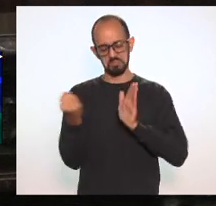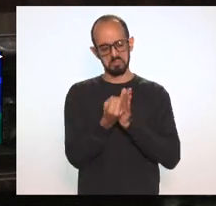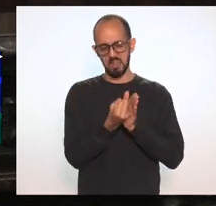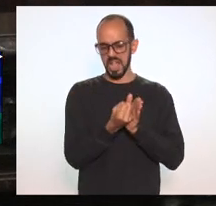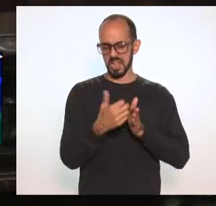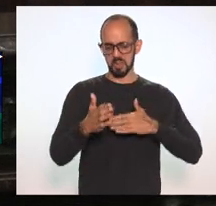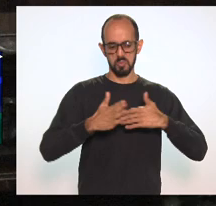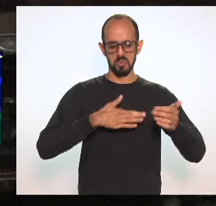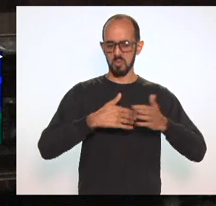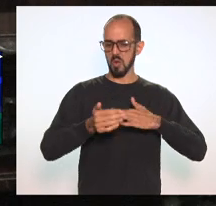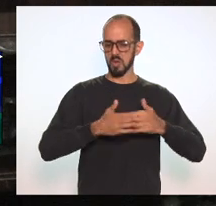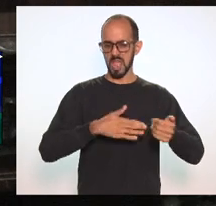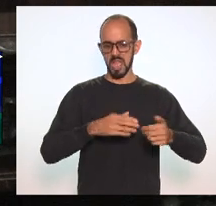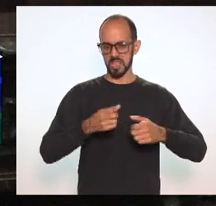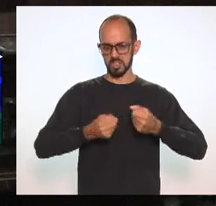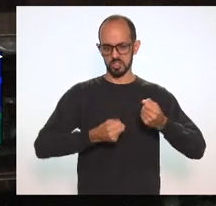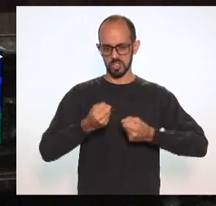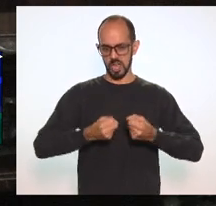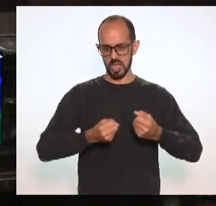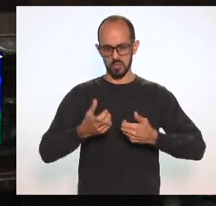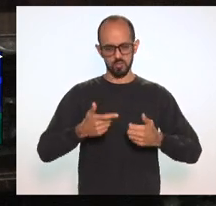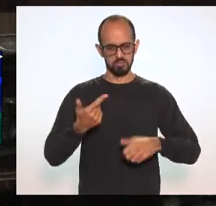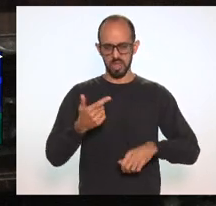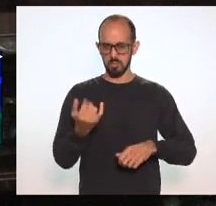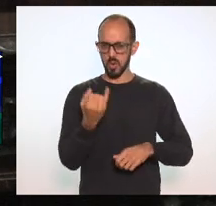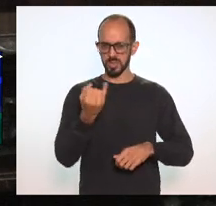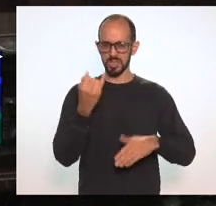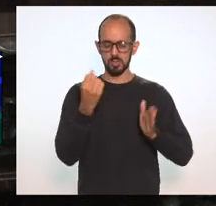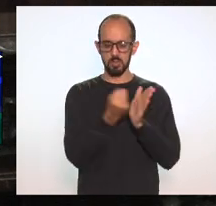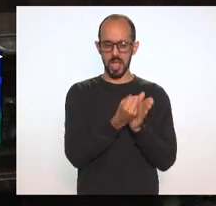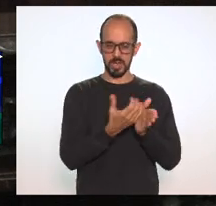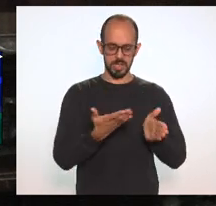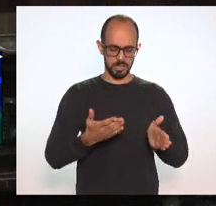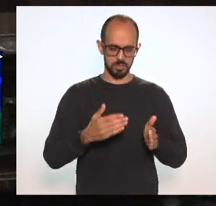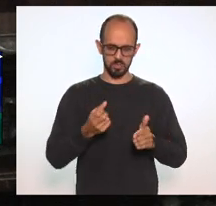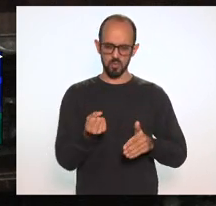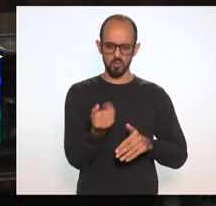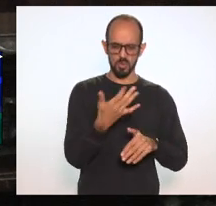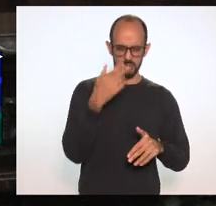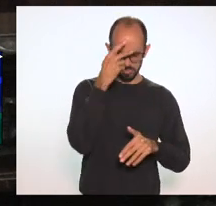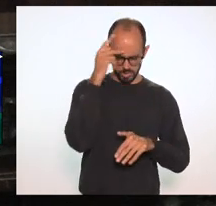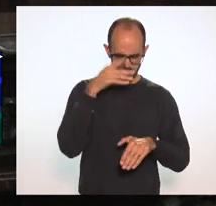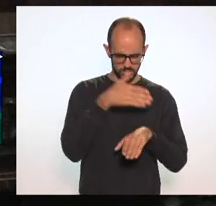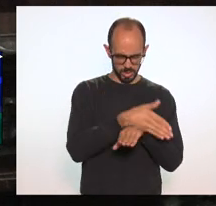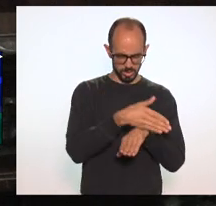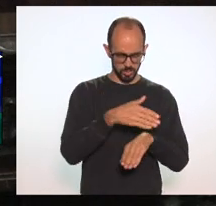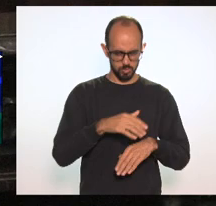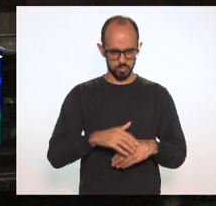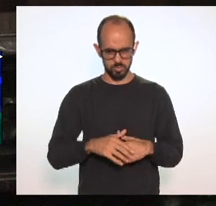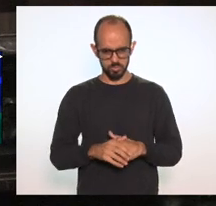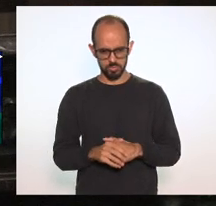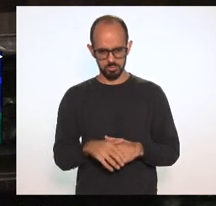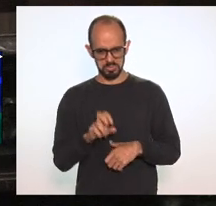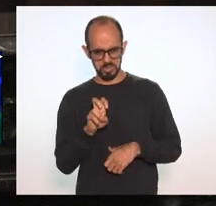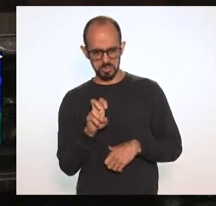Jeep ou e filho importa da Chevrolet e quantas pessoas entram